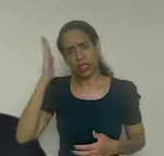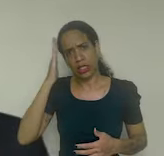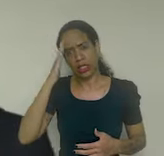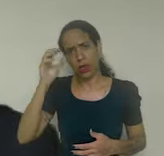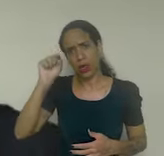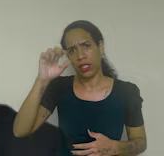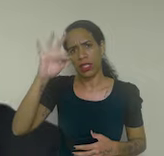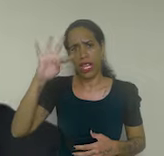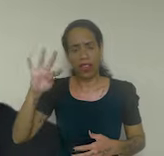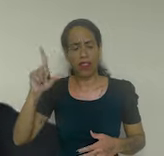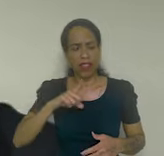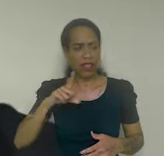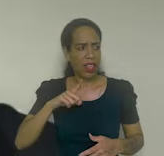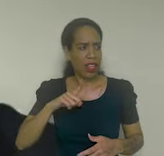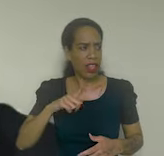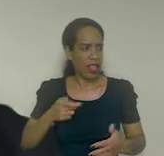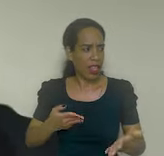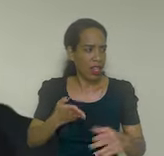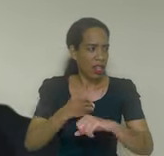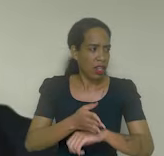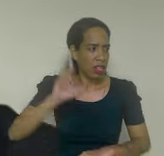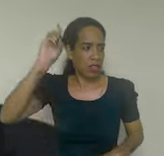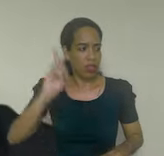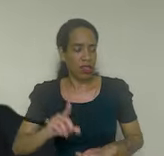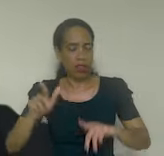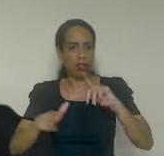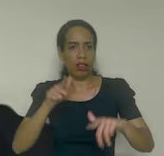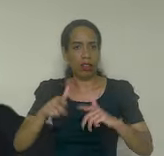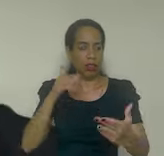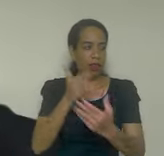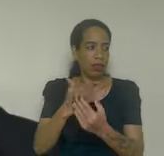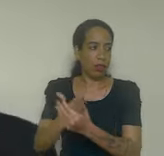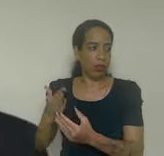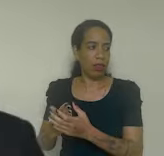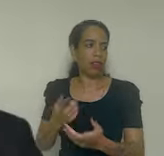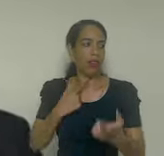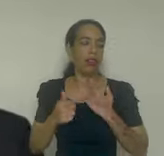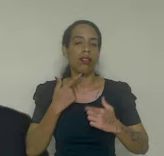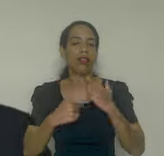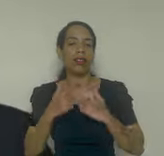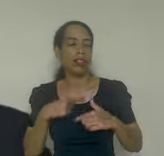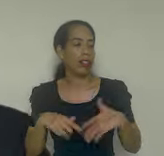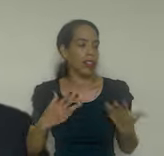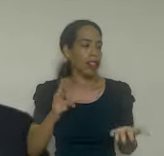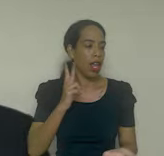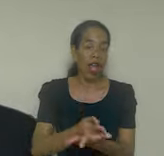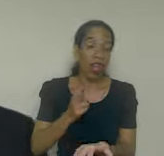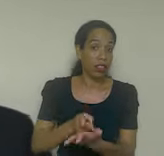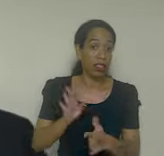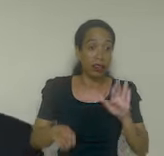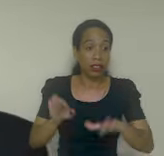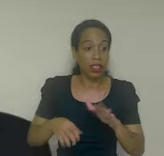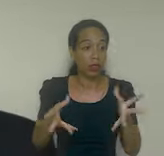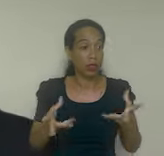o STF ele tem metido a colher, né, no direito do trabalho, no processo do trabalho, com vontade, e nem sempre de uma